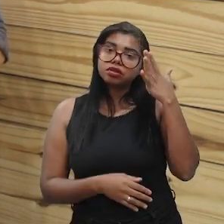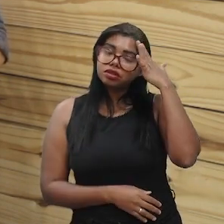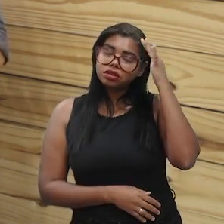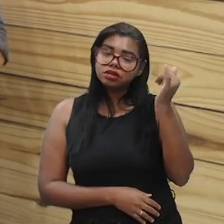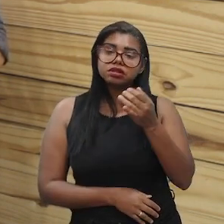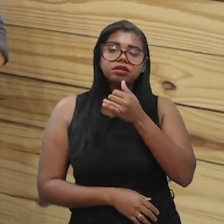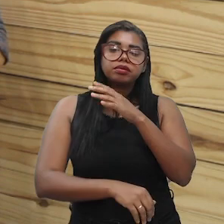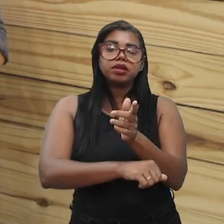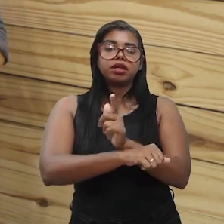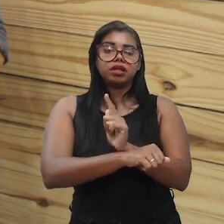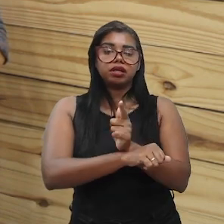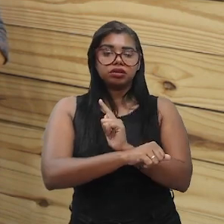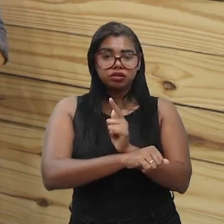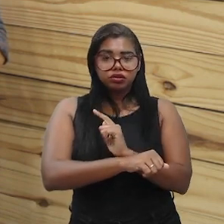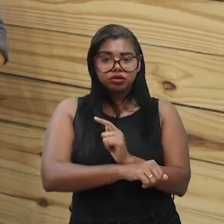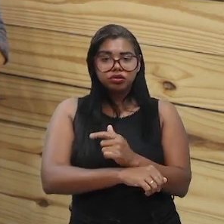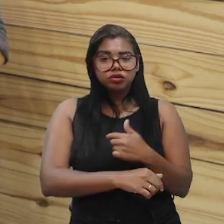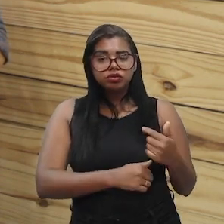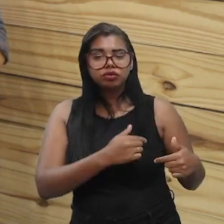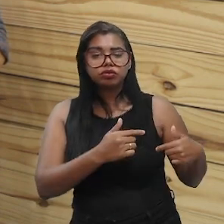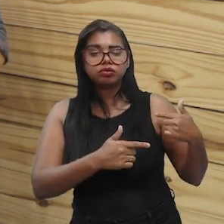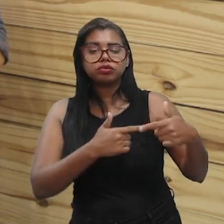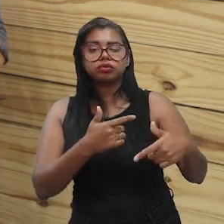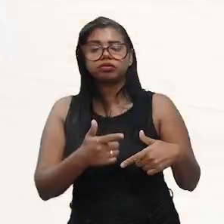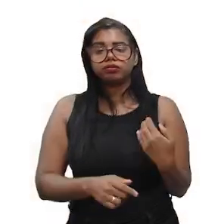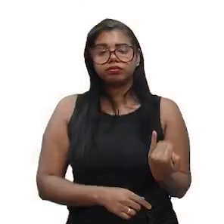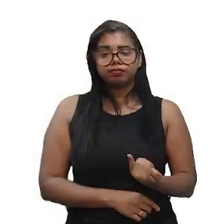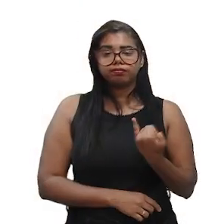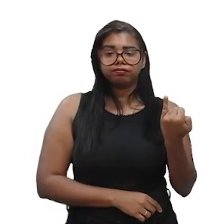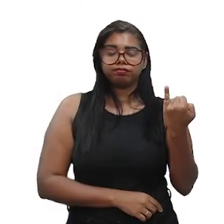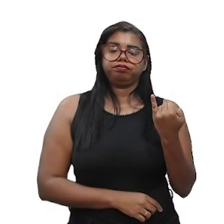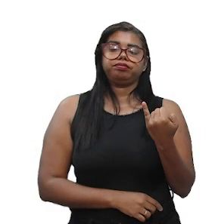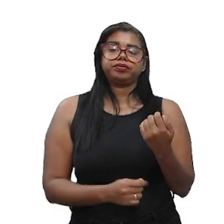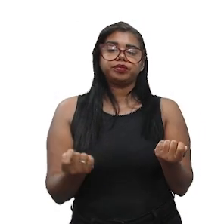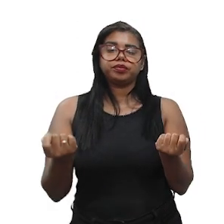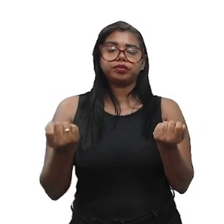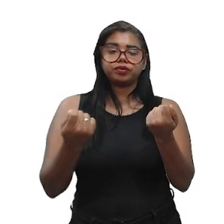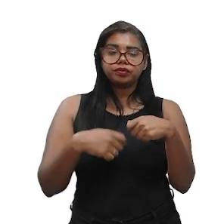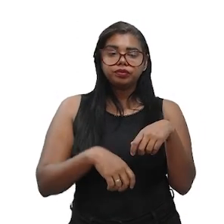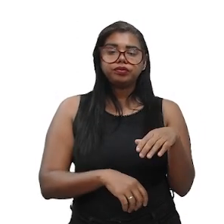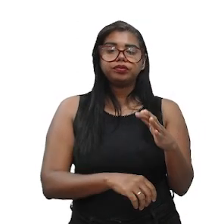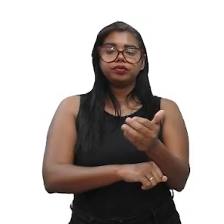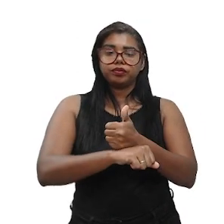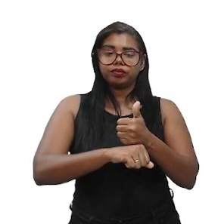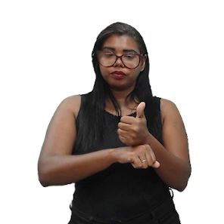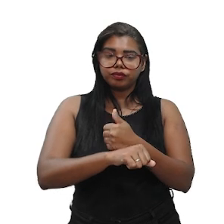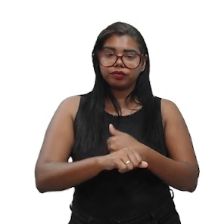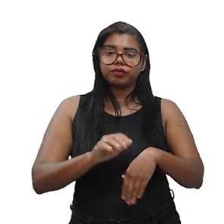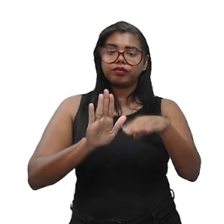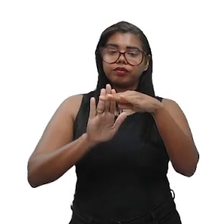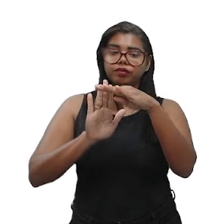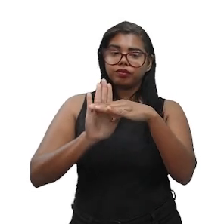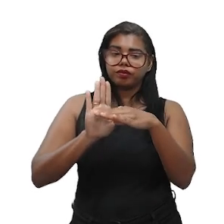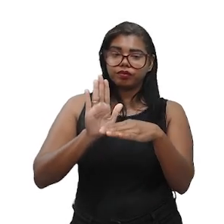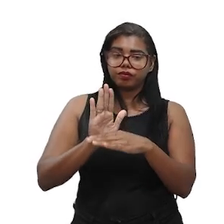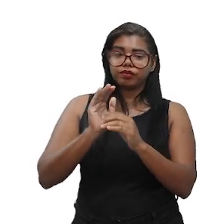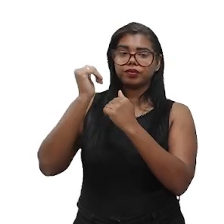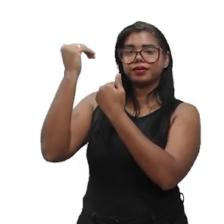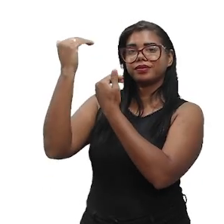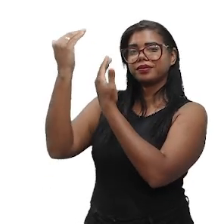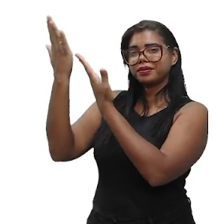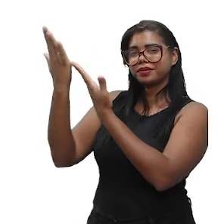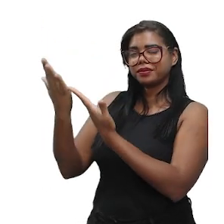na gestão de carreira é fundamental que o profissional ele estabeleça algumas metas, para que essas metas sejam